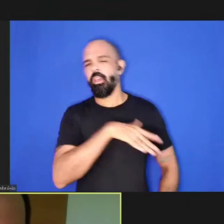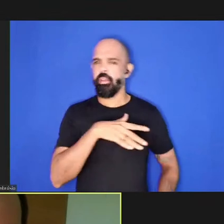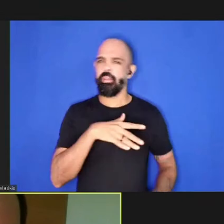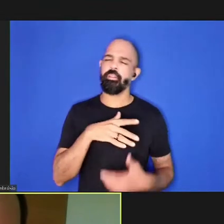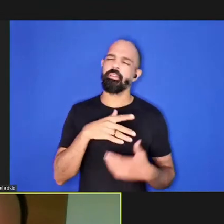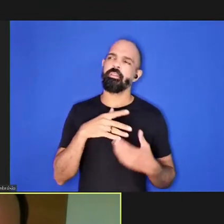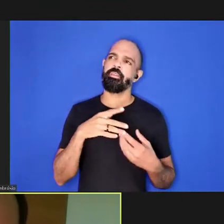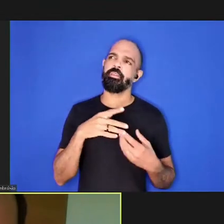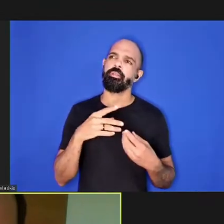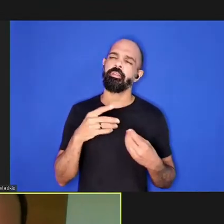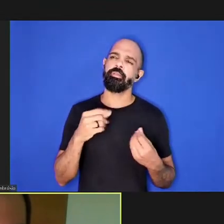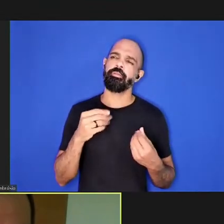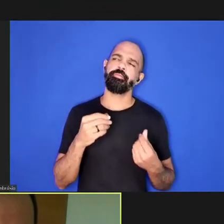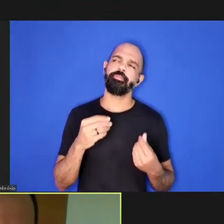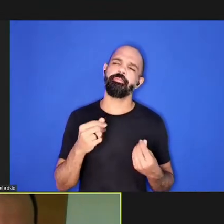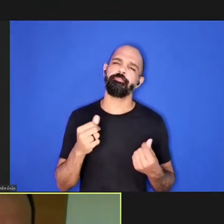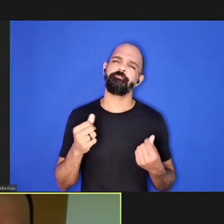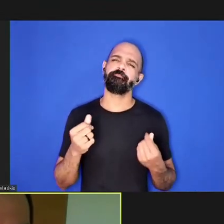que têm